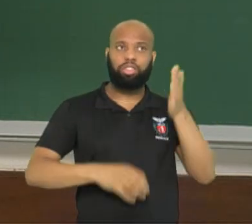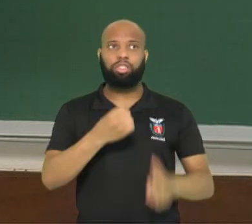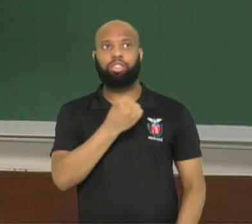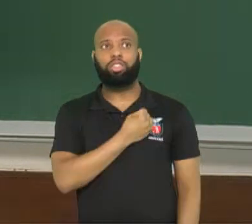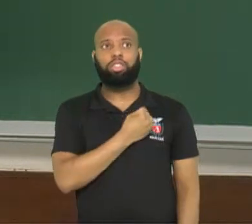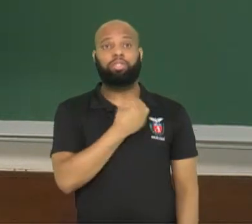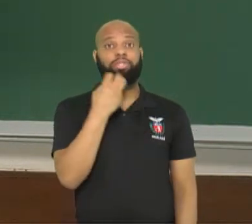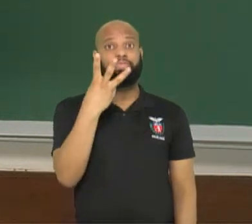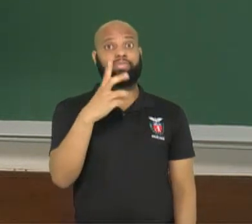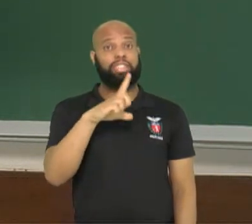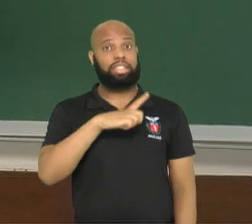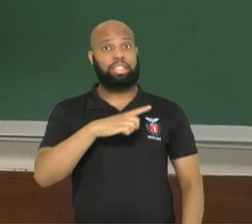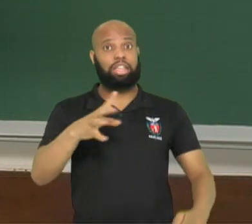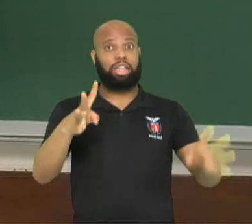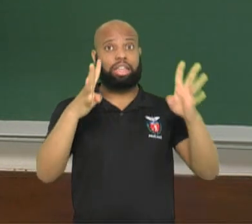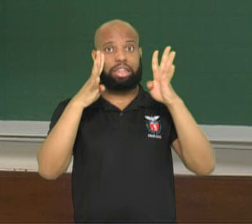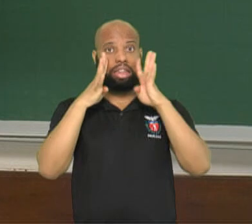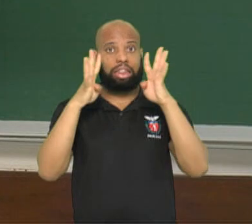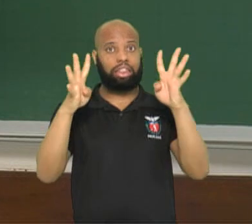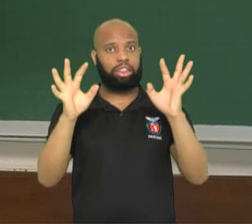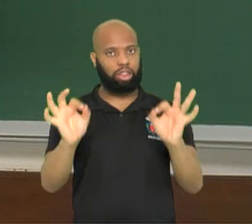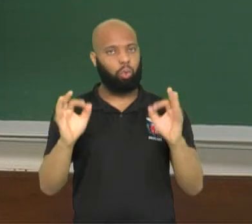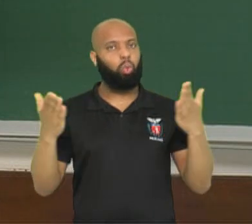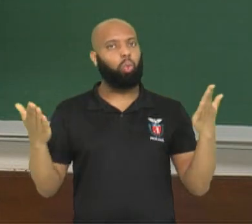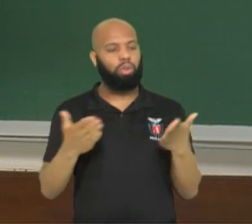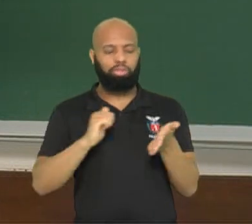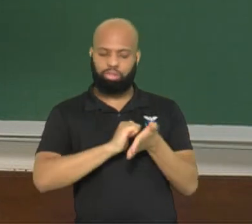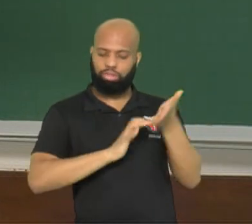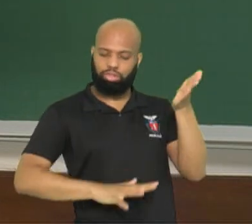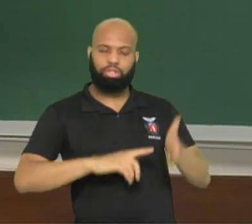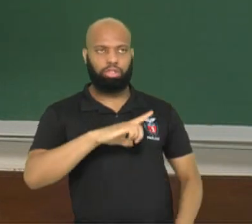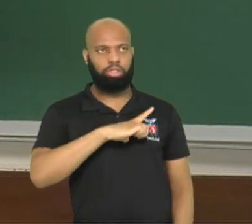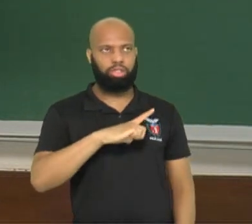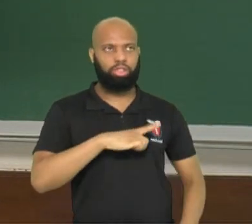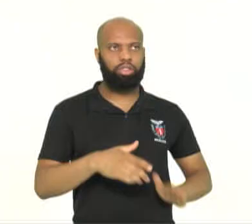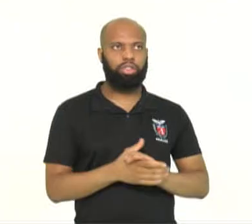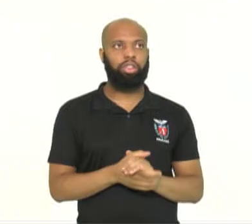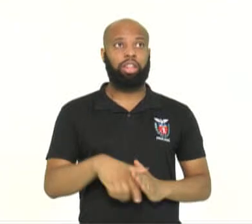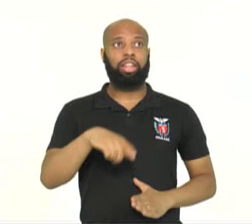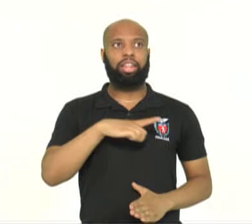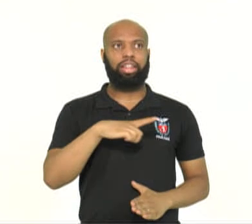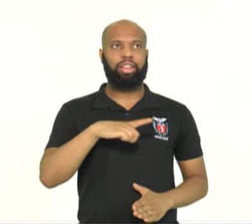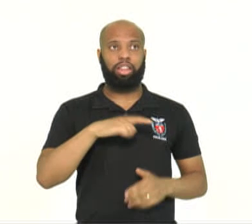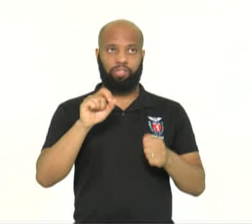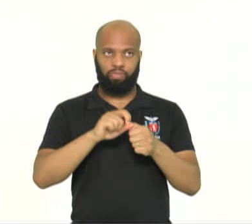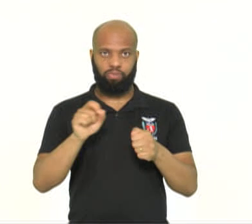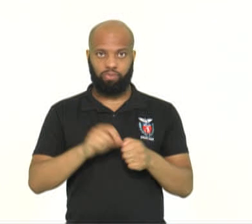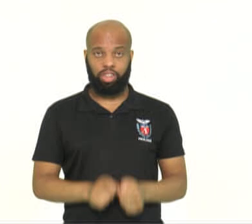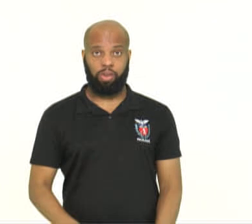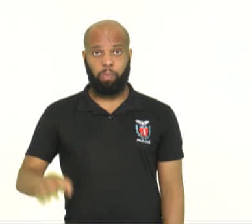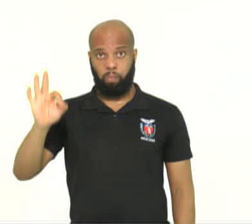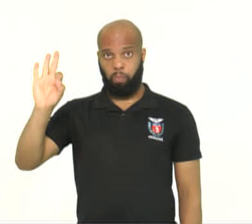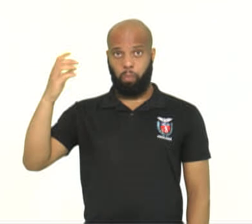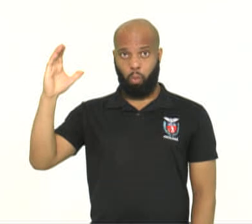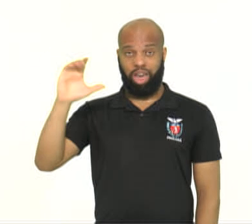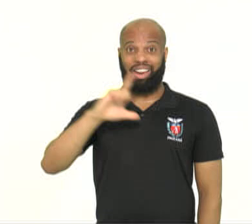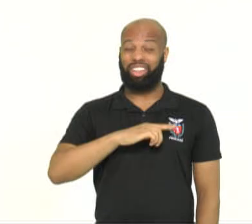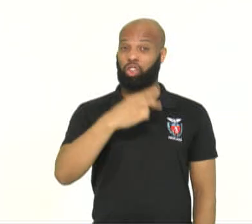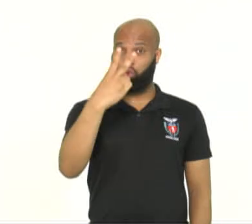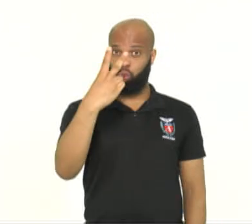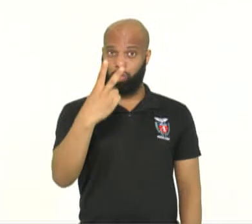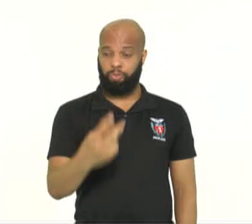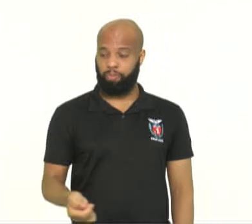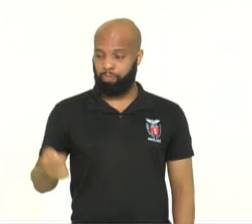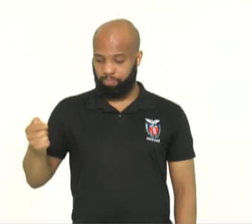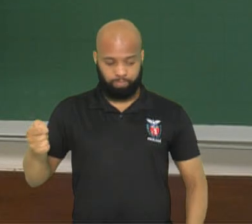3, prestem muita atenção nesse exercício, tá? Em um único lançamento de duas moedas, então